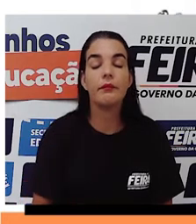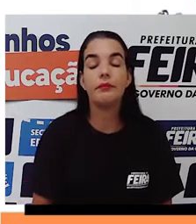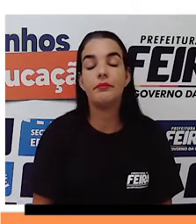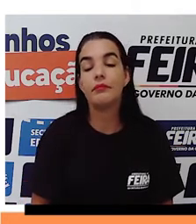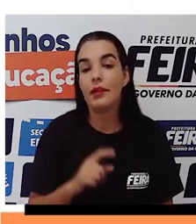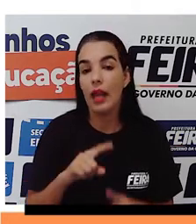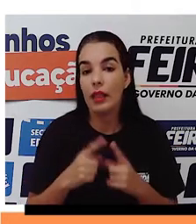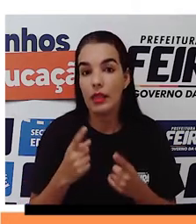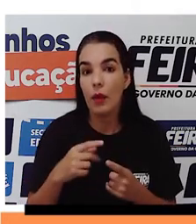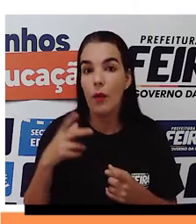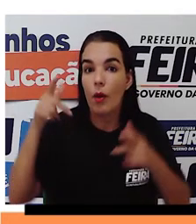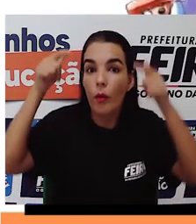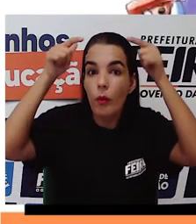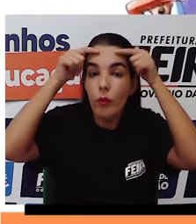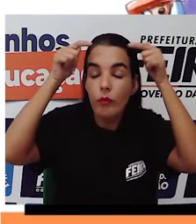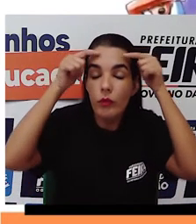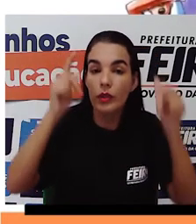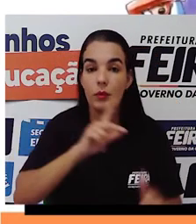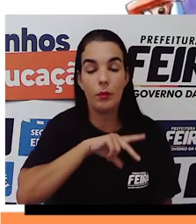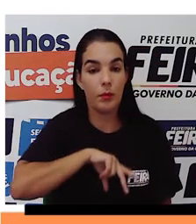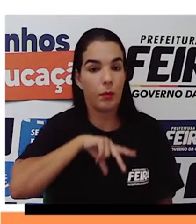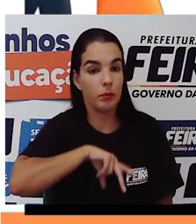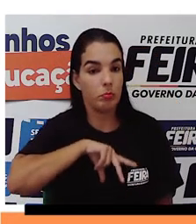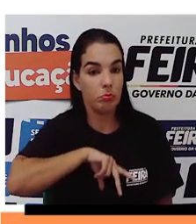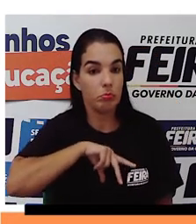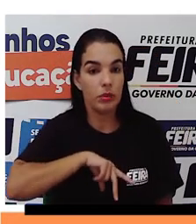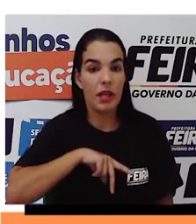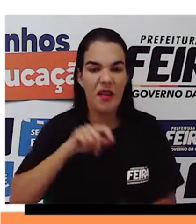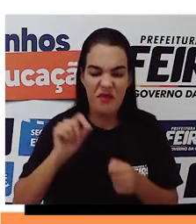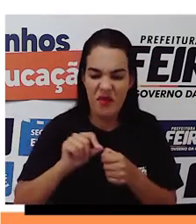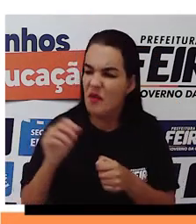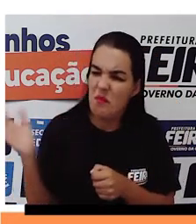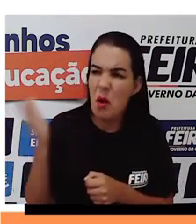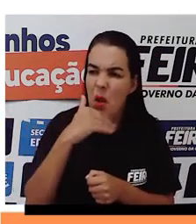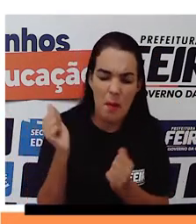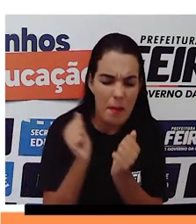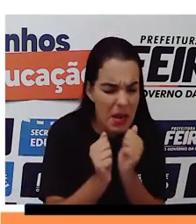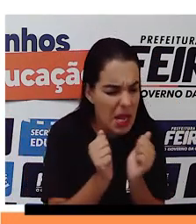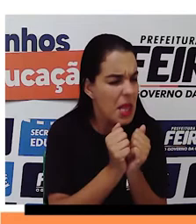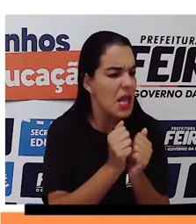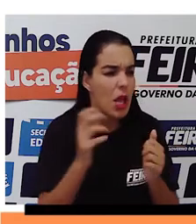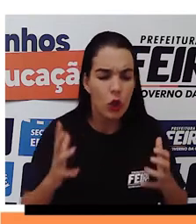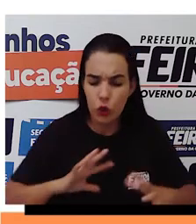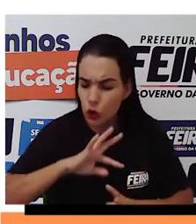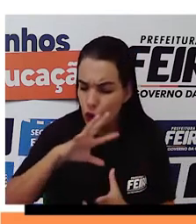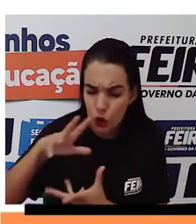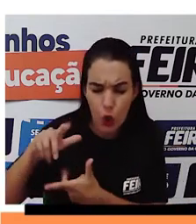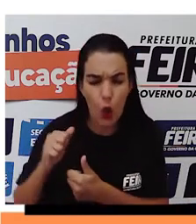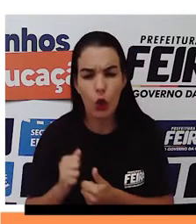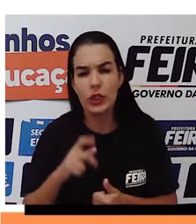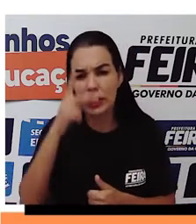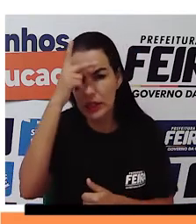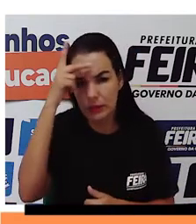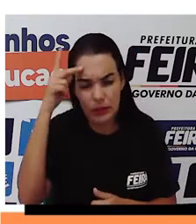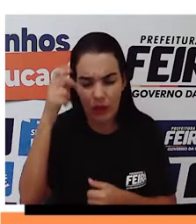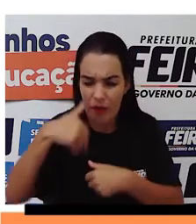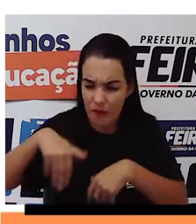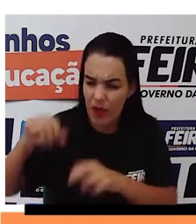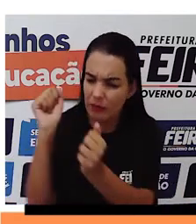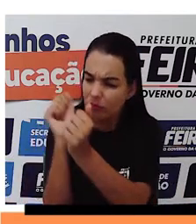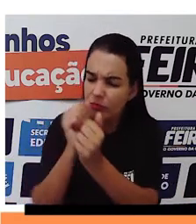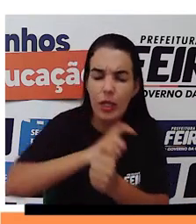de forma rápida, reprimiu o movimento sem dó e piedade, prendeu os líderes, condenou muitos deles à prisão e